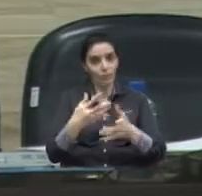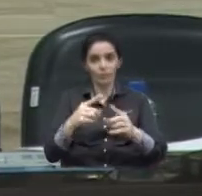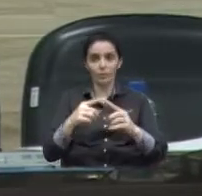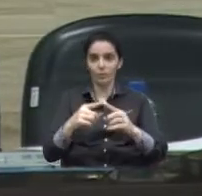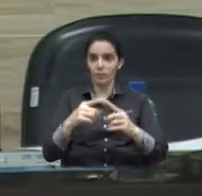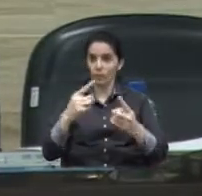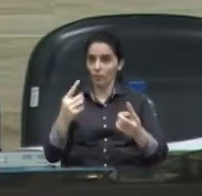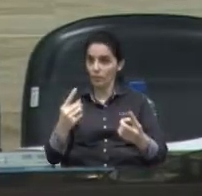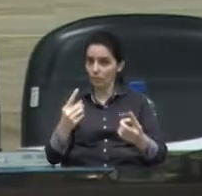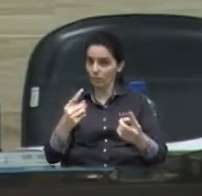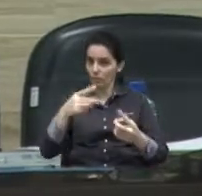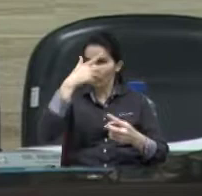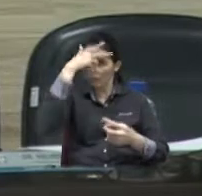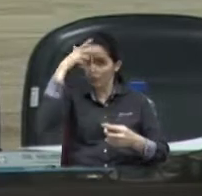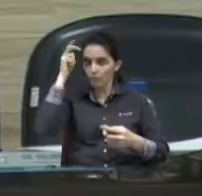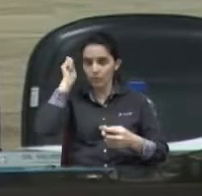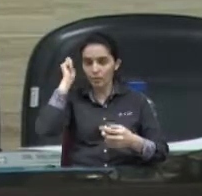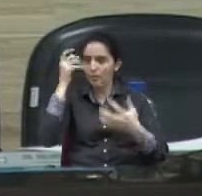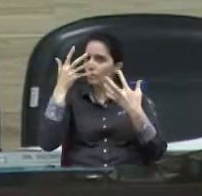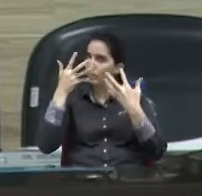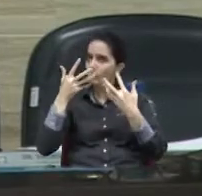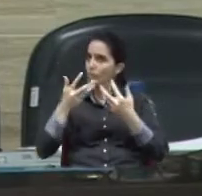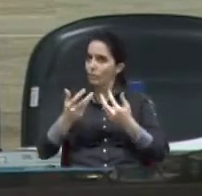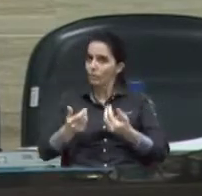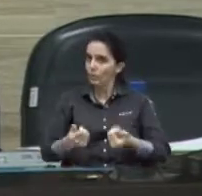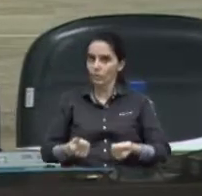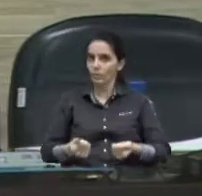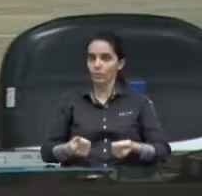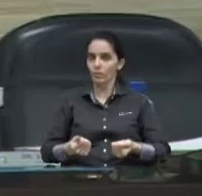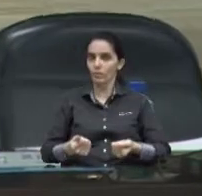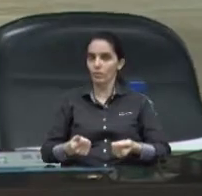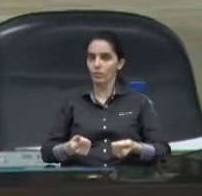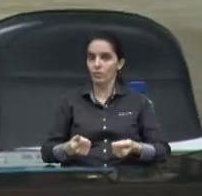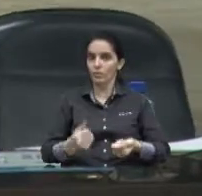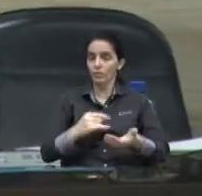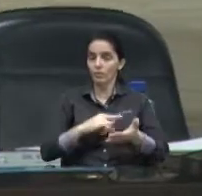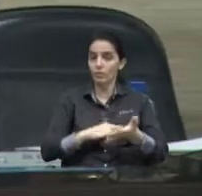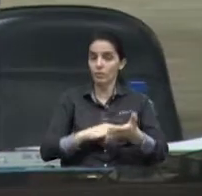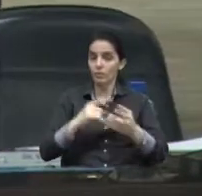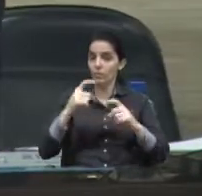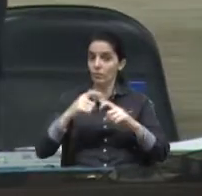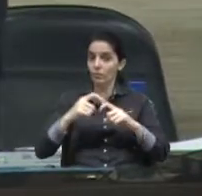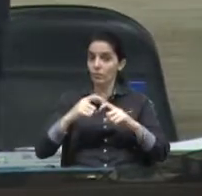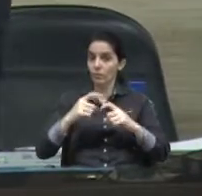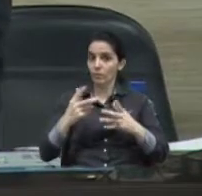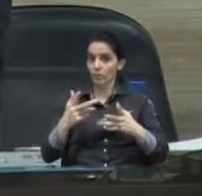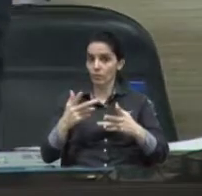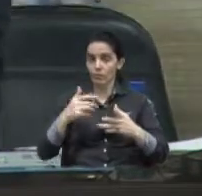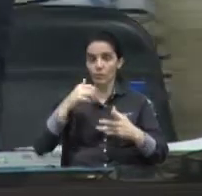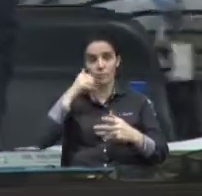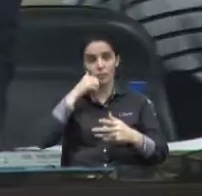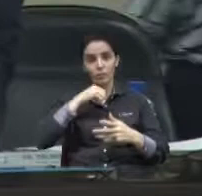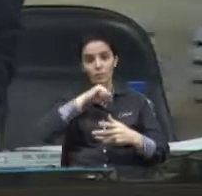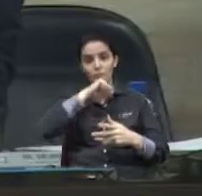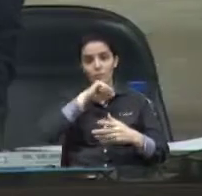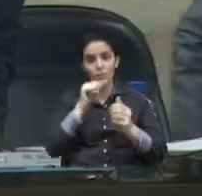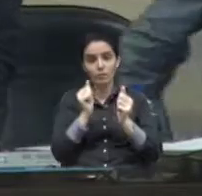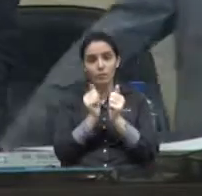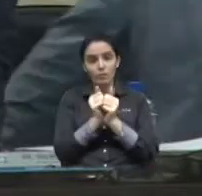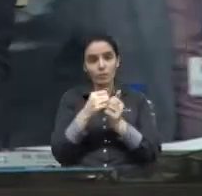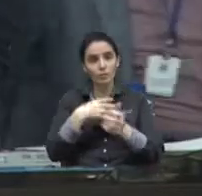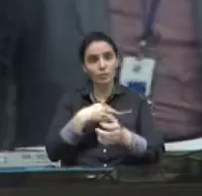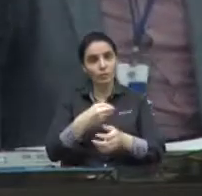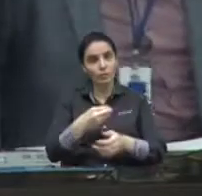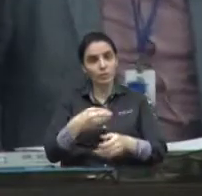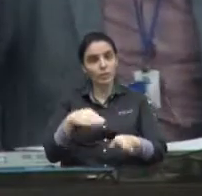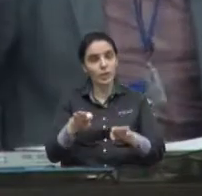a prefeitura, não estaria aceitando essas declarações, não só de acompanhante, mas também quando elas